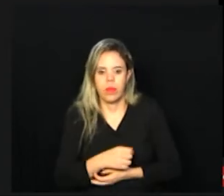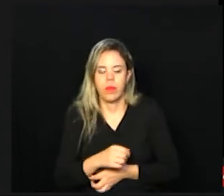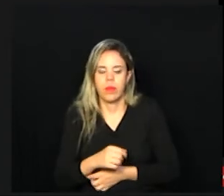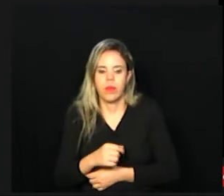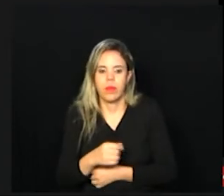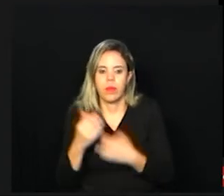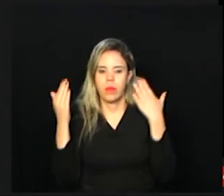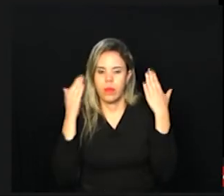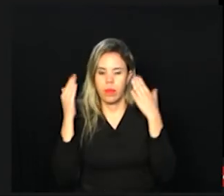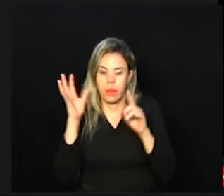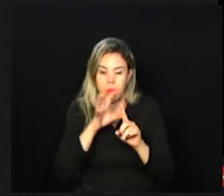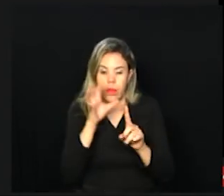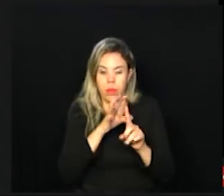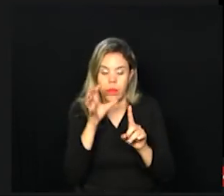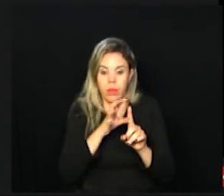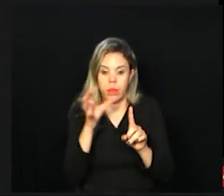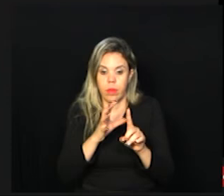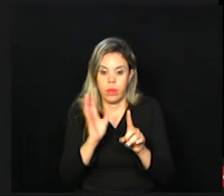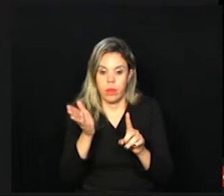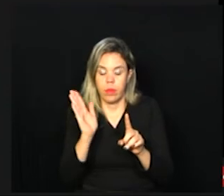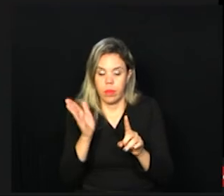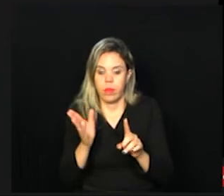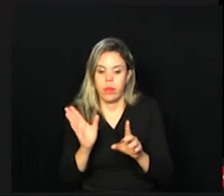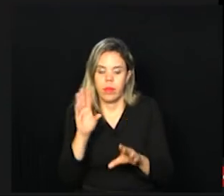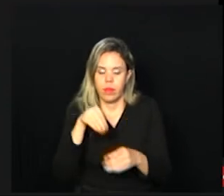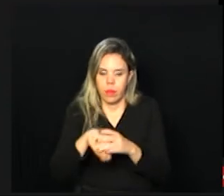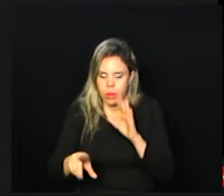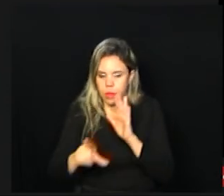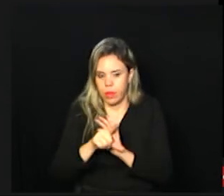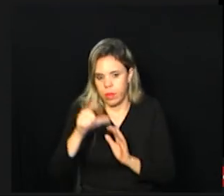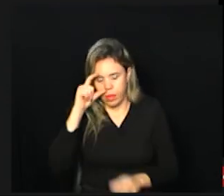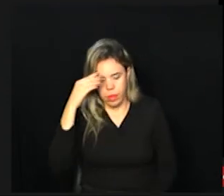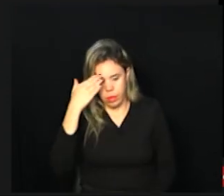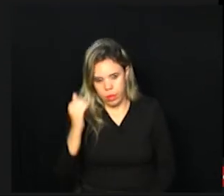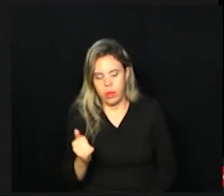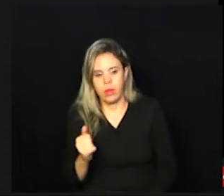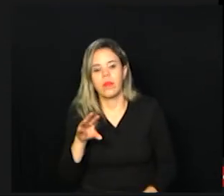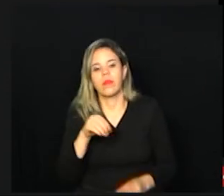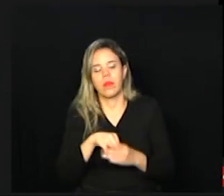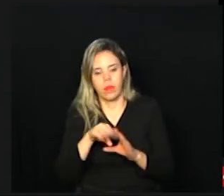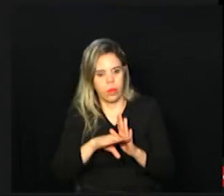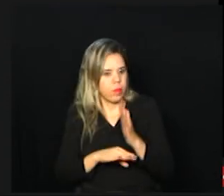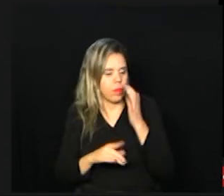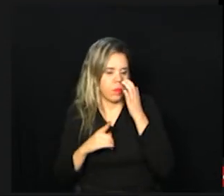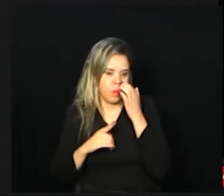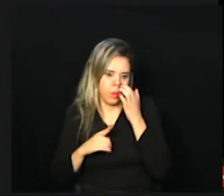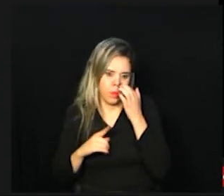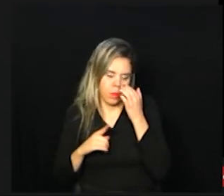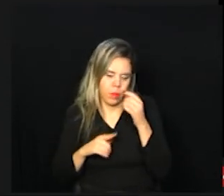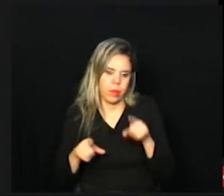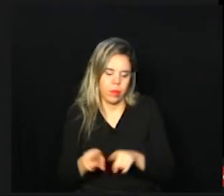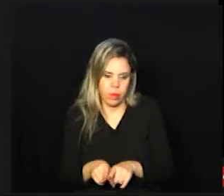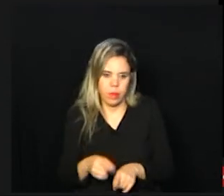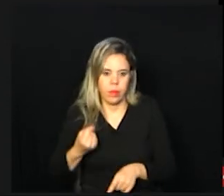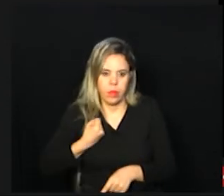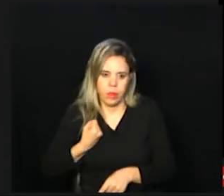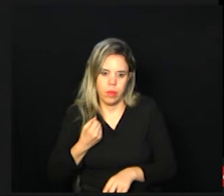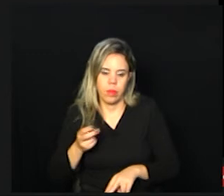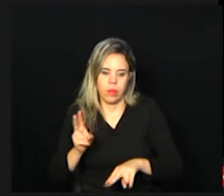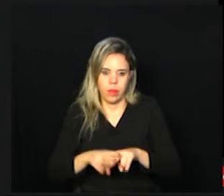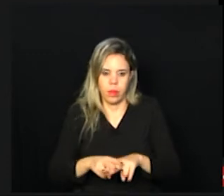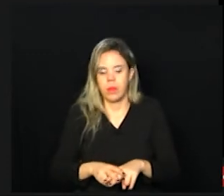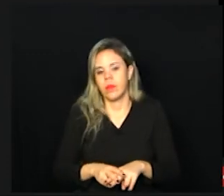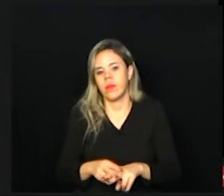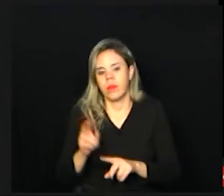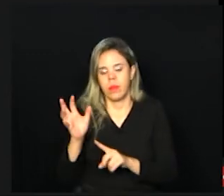psicológica. Embora já esteja prevista na Lei Maria da Penha, embora esteja também no Código Penal como